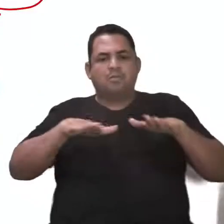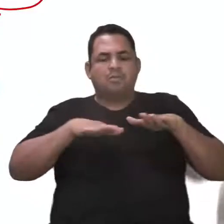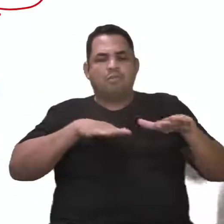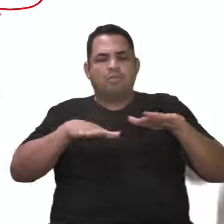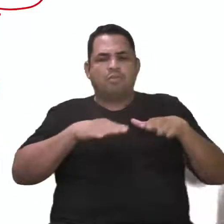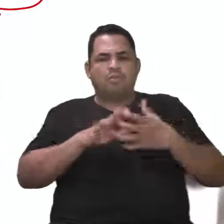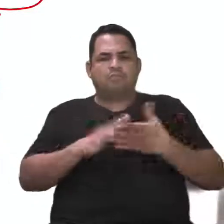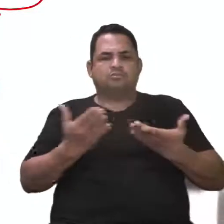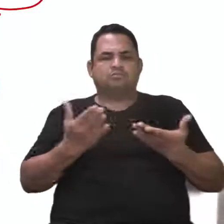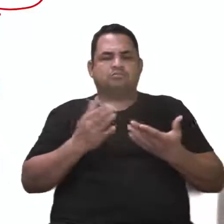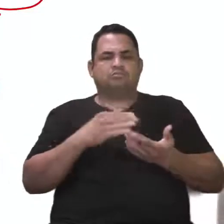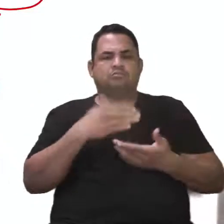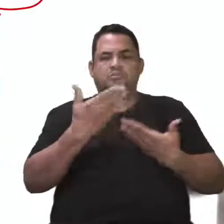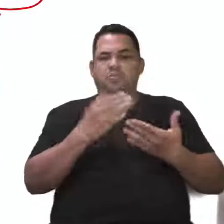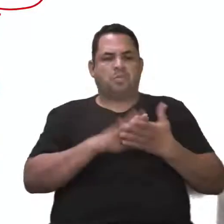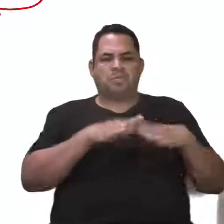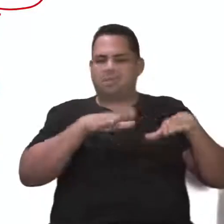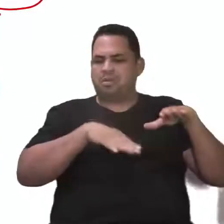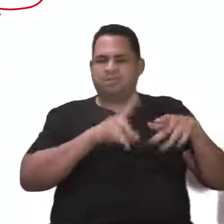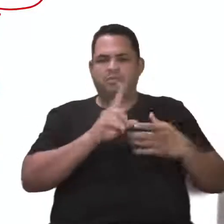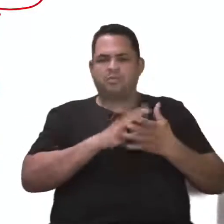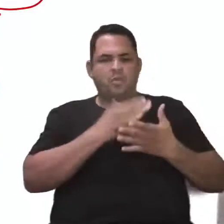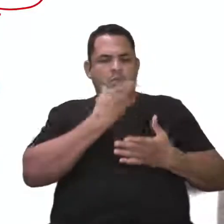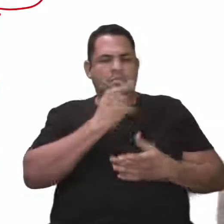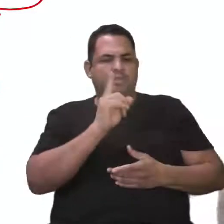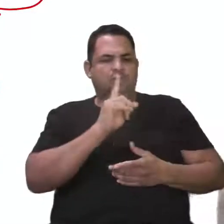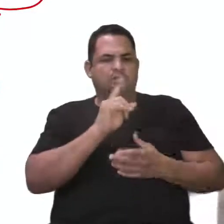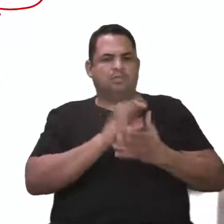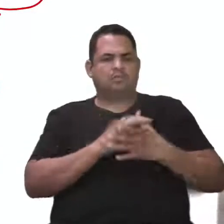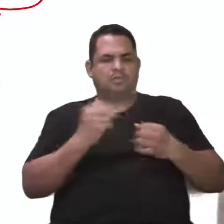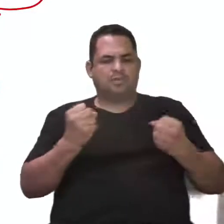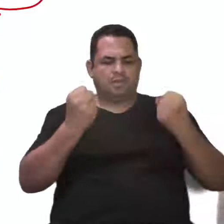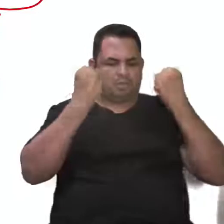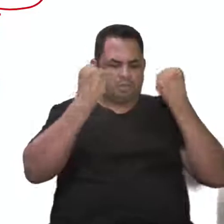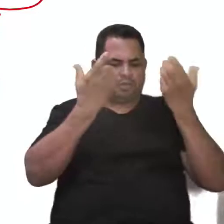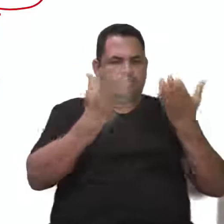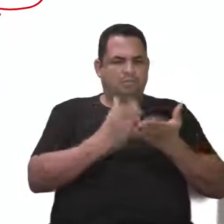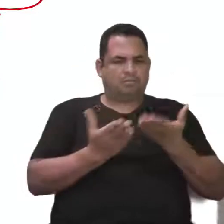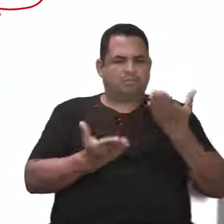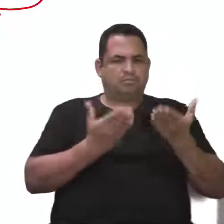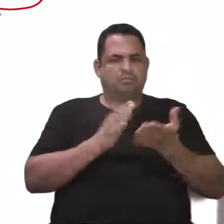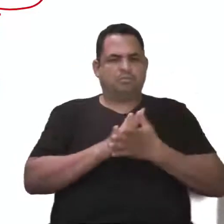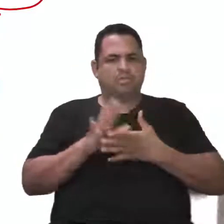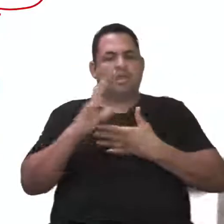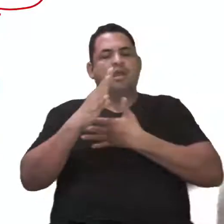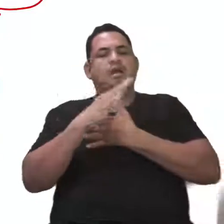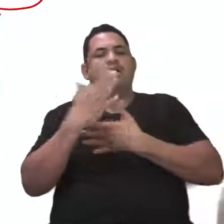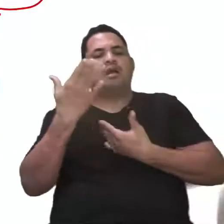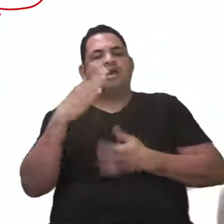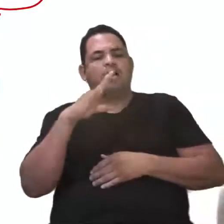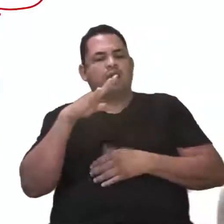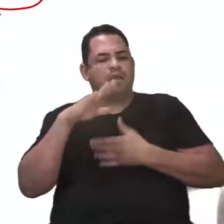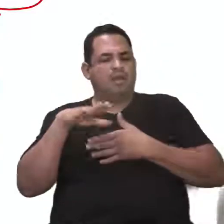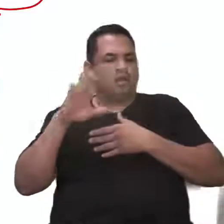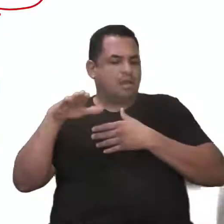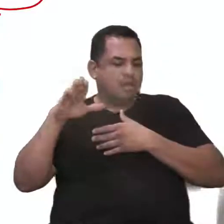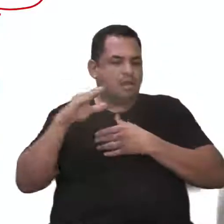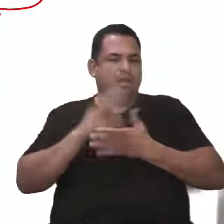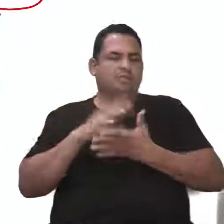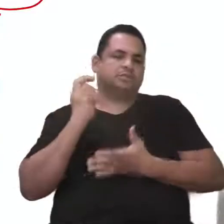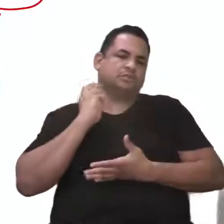Os braços do homem, ele não vai se locomover com os braços. Ele vai sustentar um peso. A asa do morcego vai servir para ele